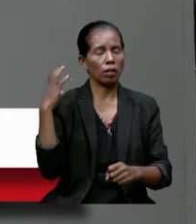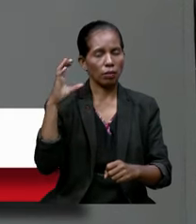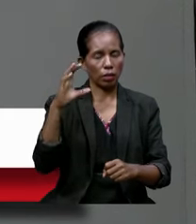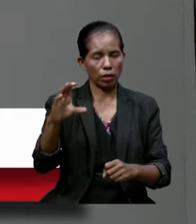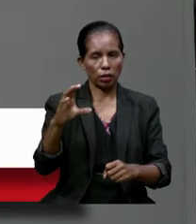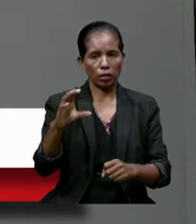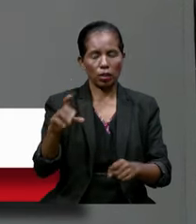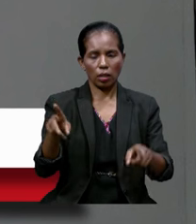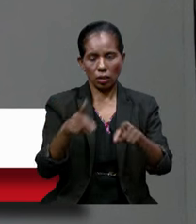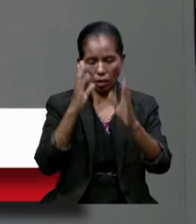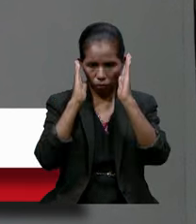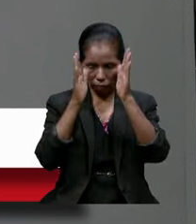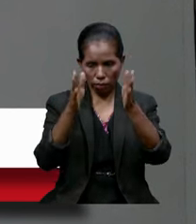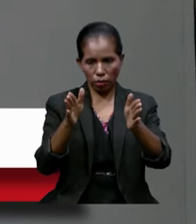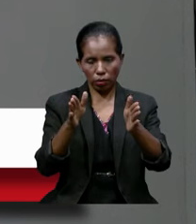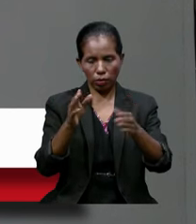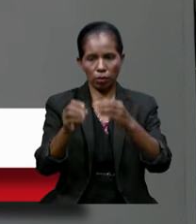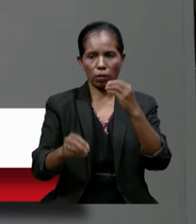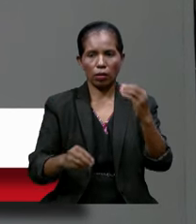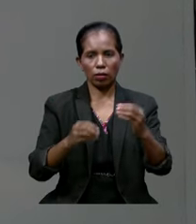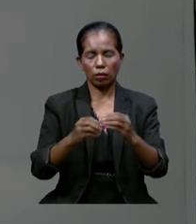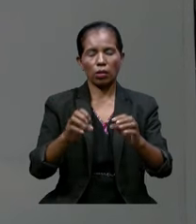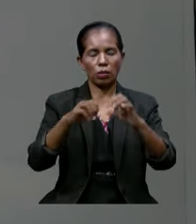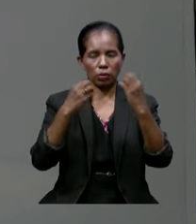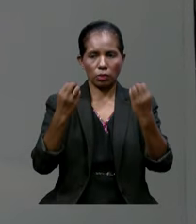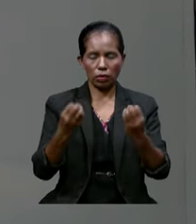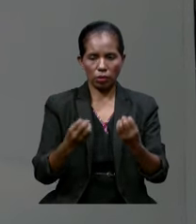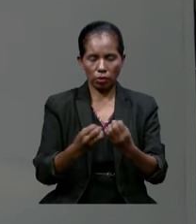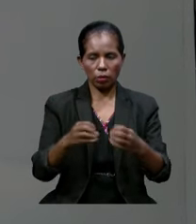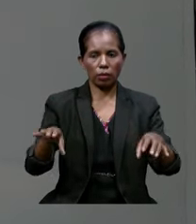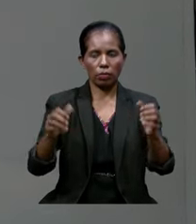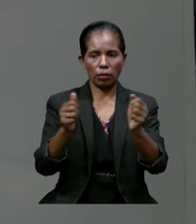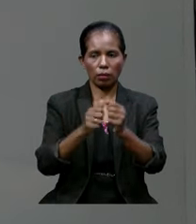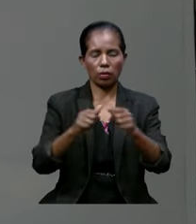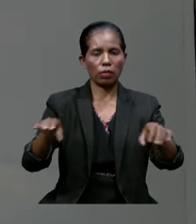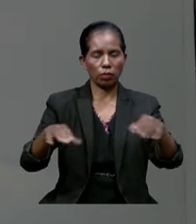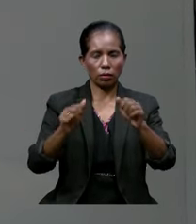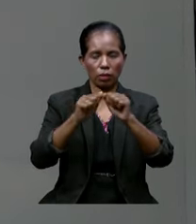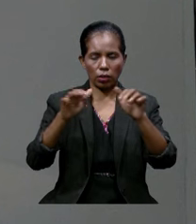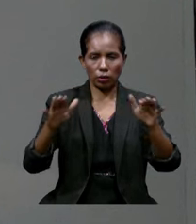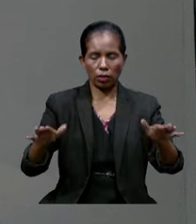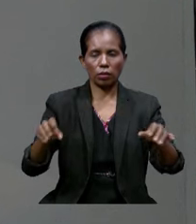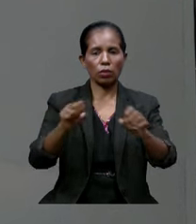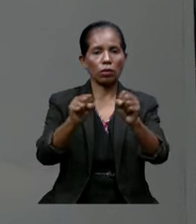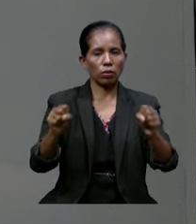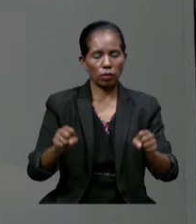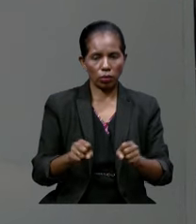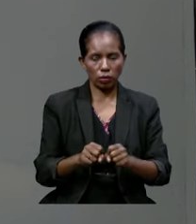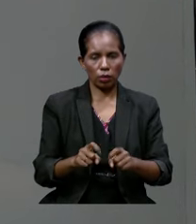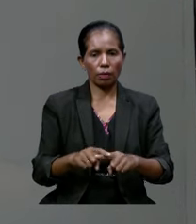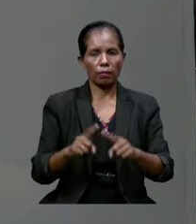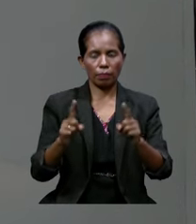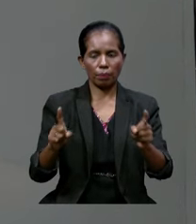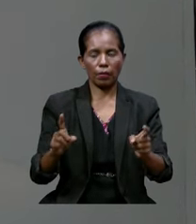a regulamentar a organização e funcionamento do serviço da administração do Suco,